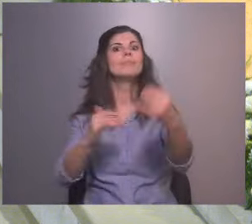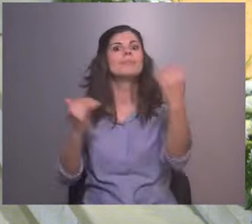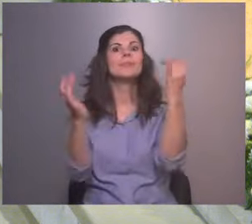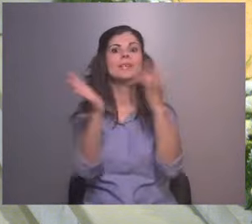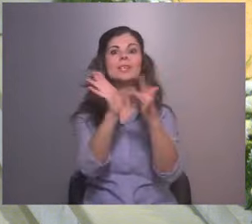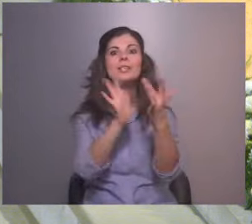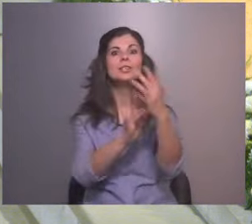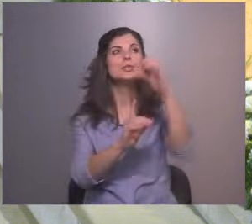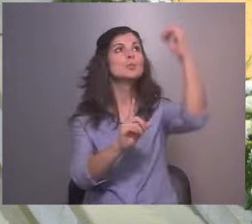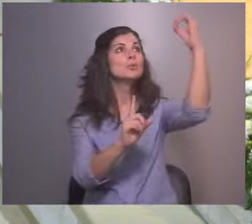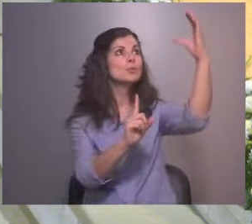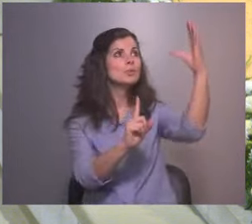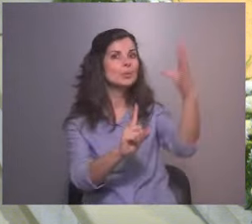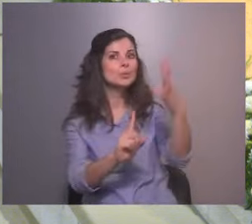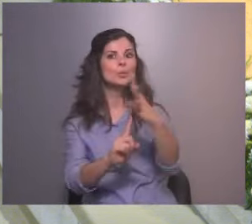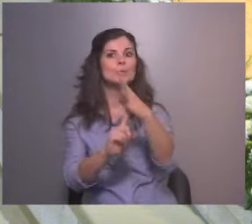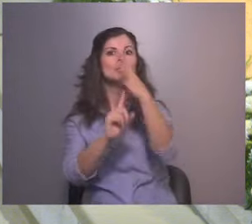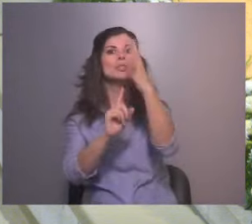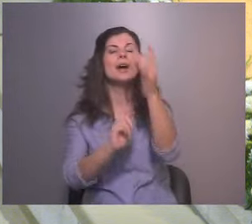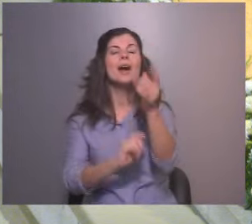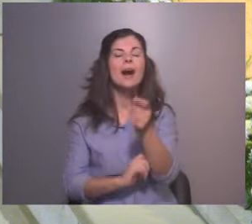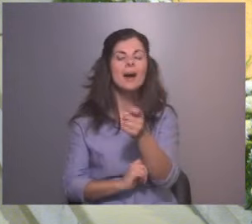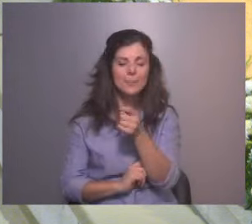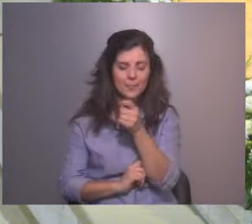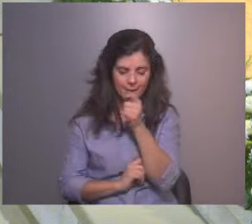Christi,